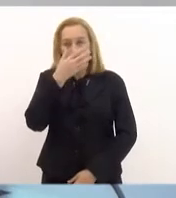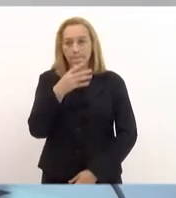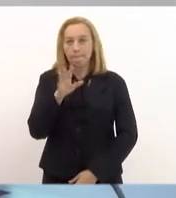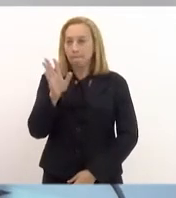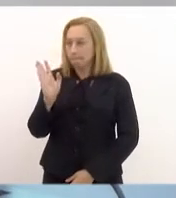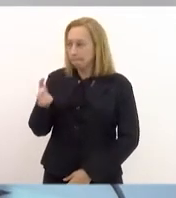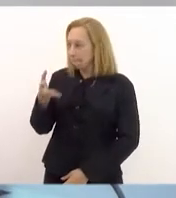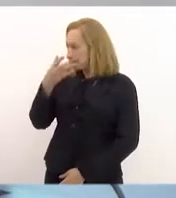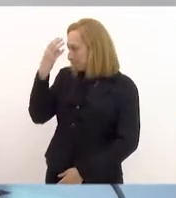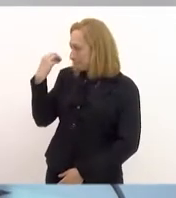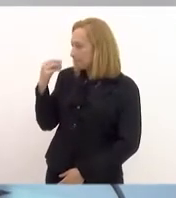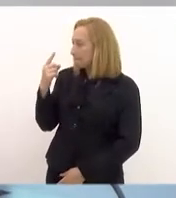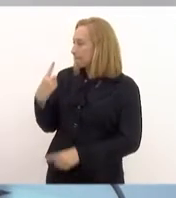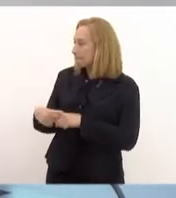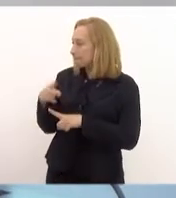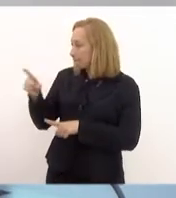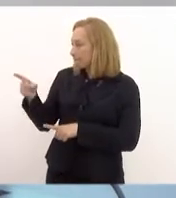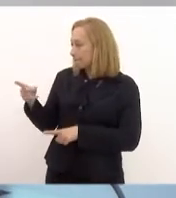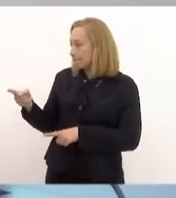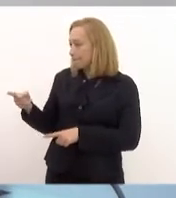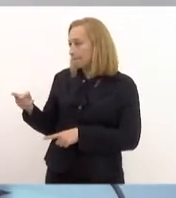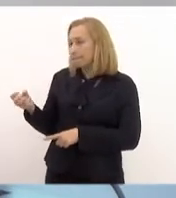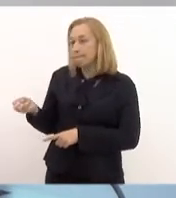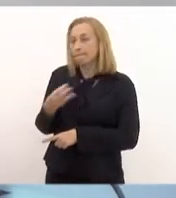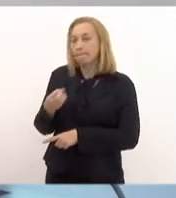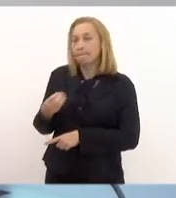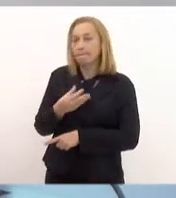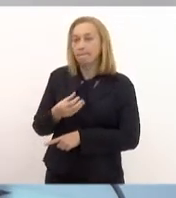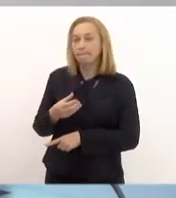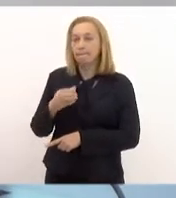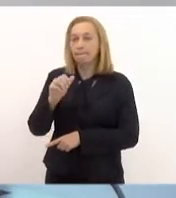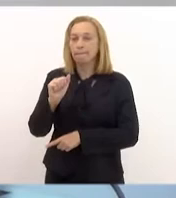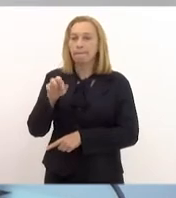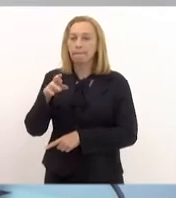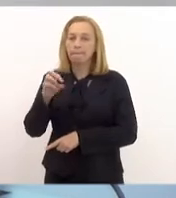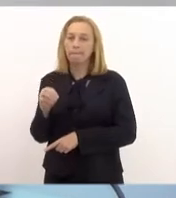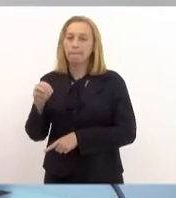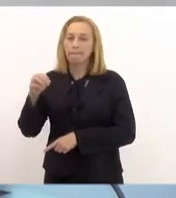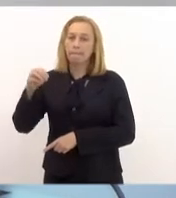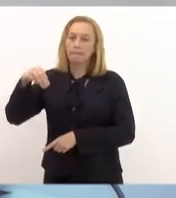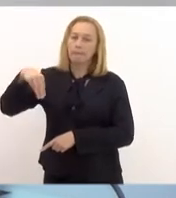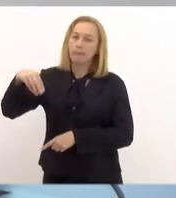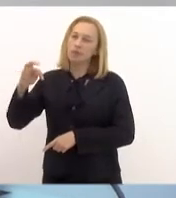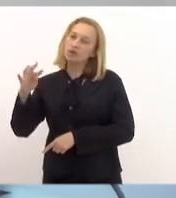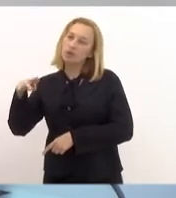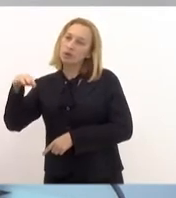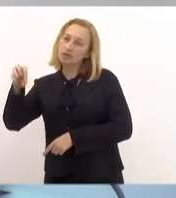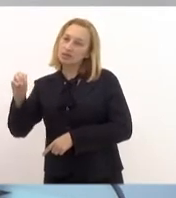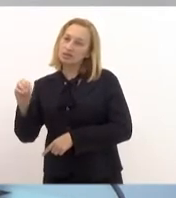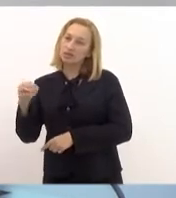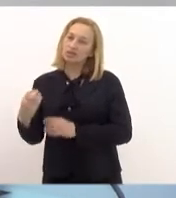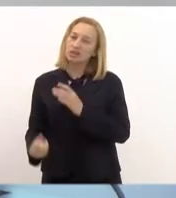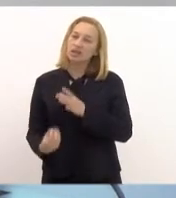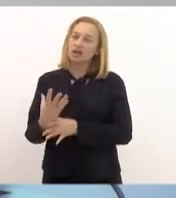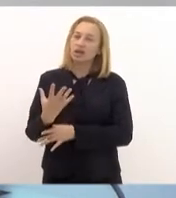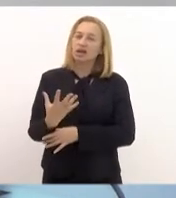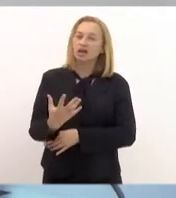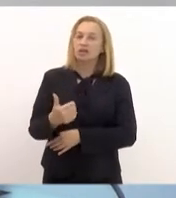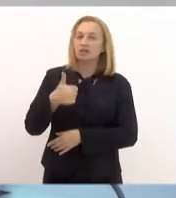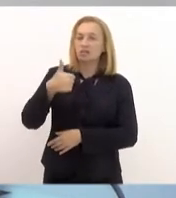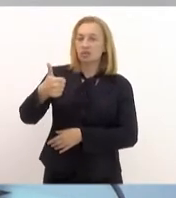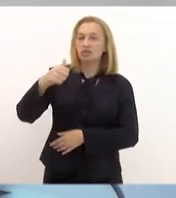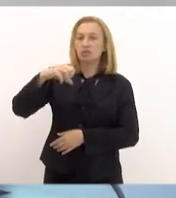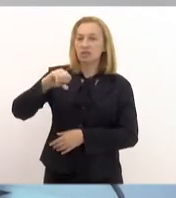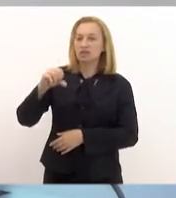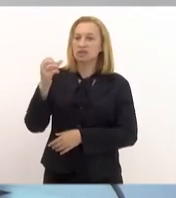jovem, que o Arco Metropolitano, tem esse pomposo nome, nasceu em